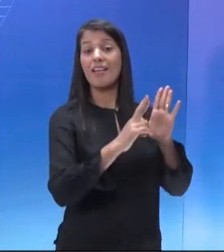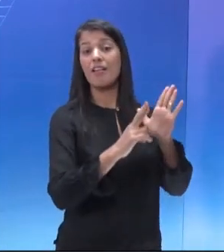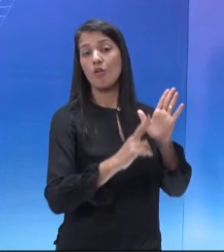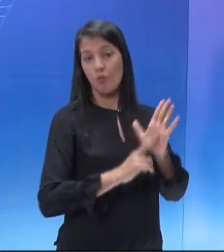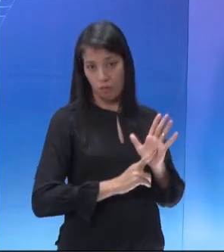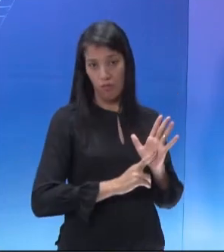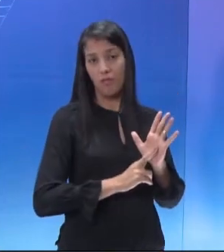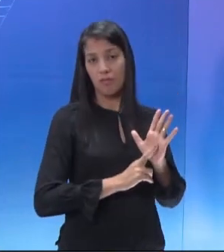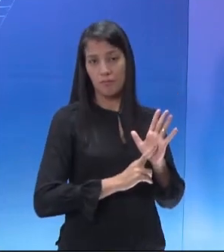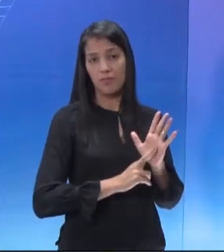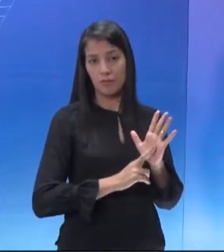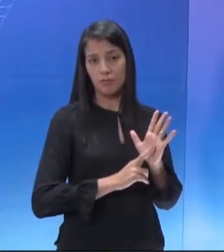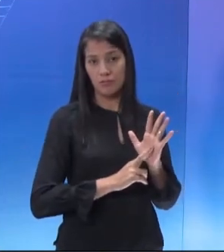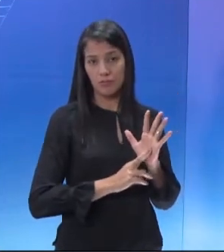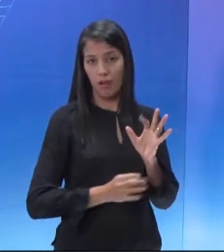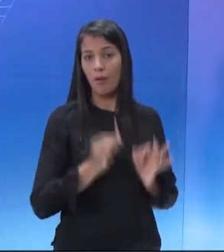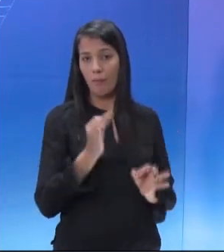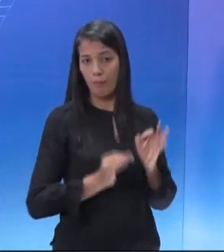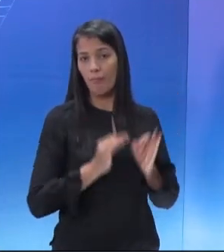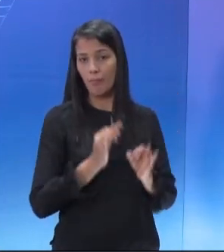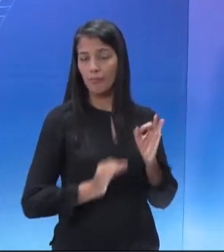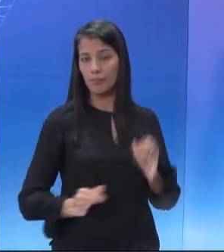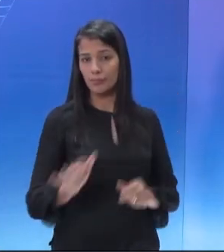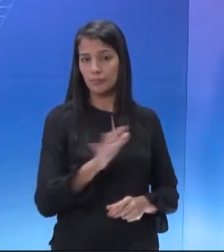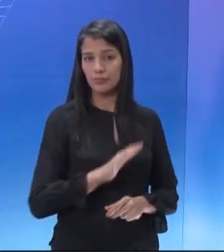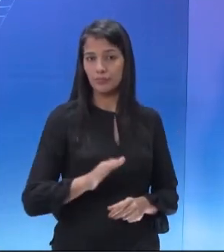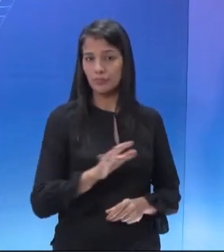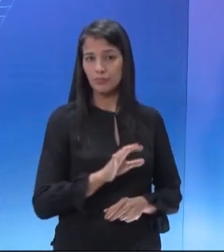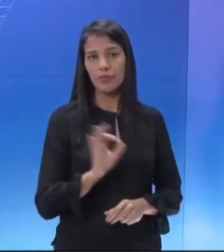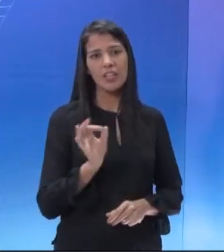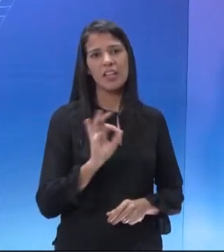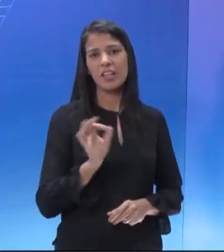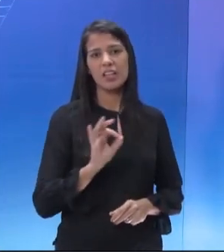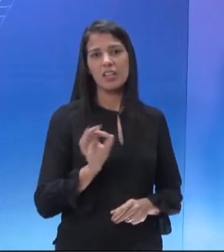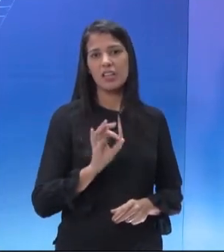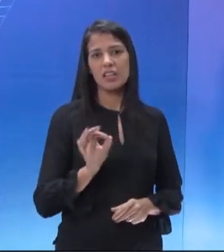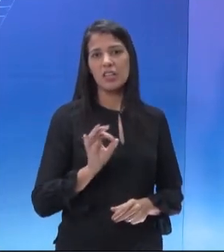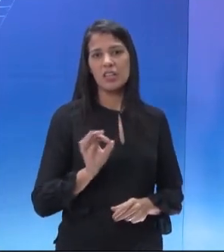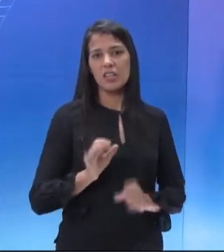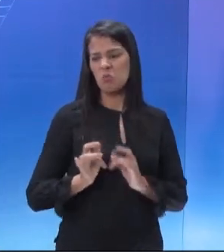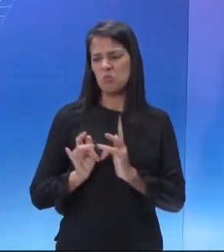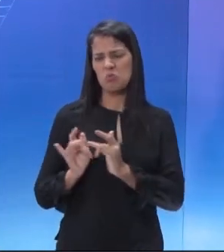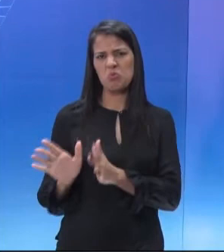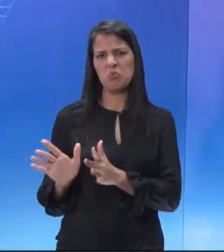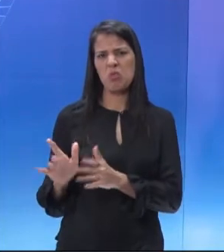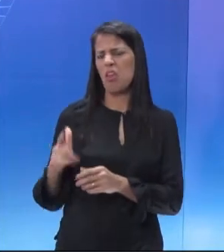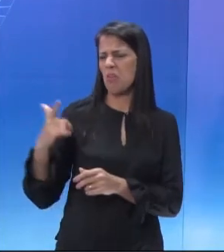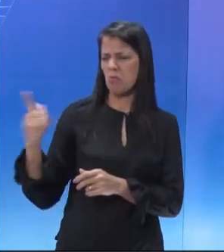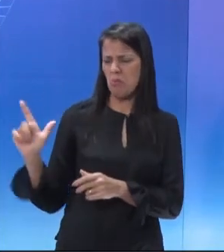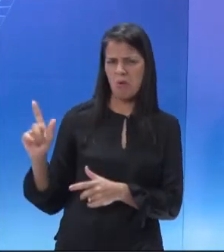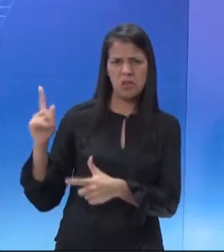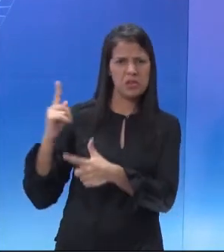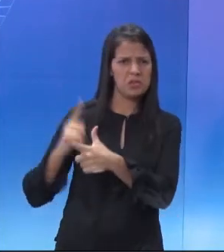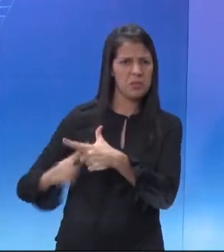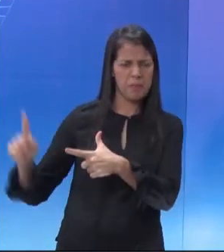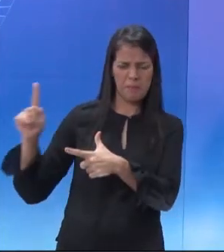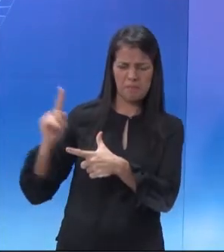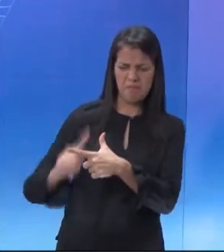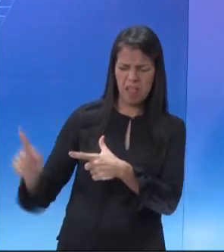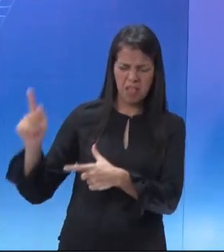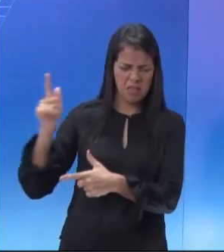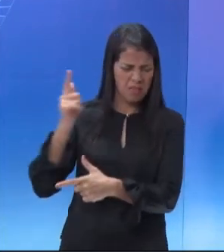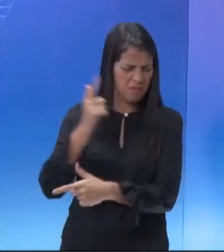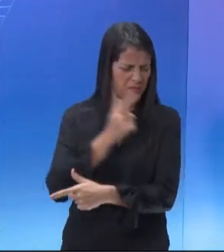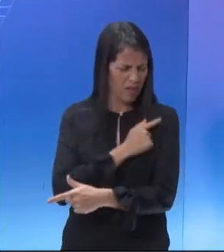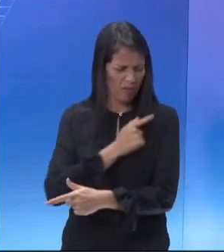principalmente, se envolva no problema que for apresentado. Não transfira a